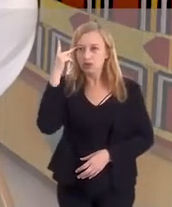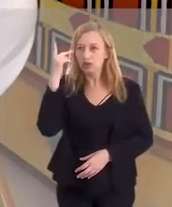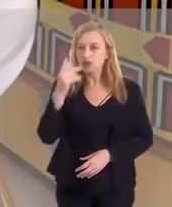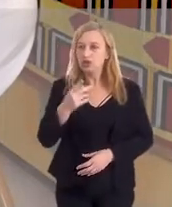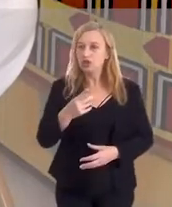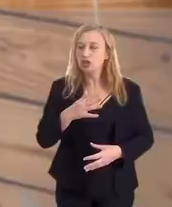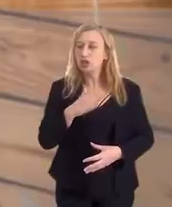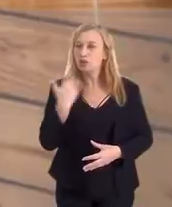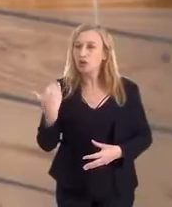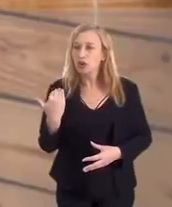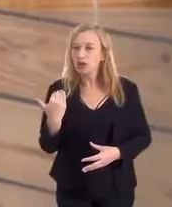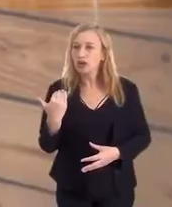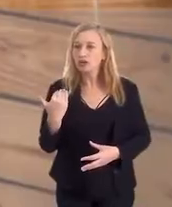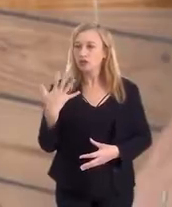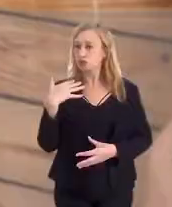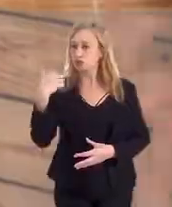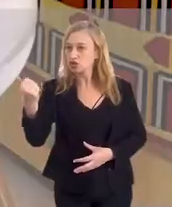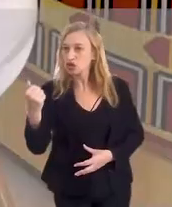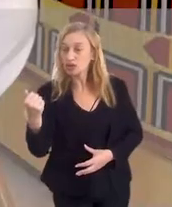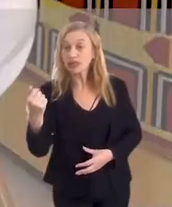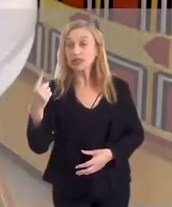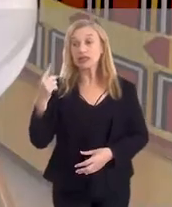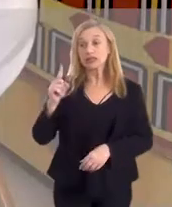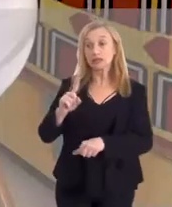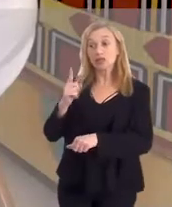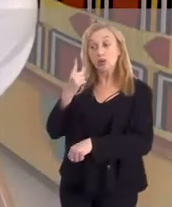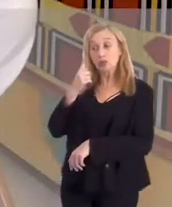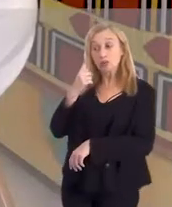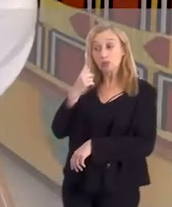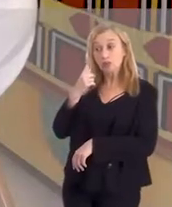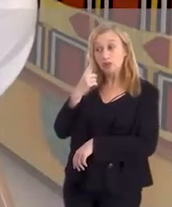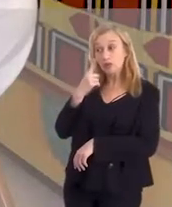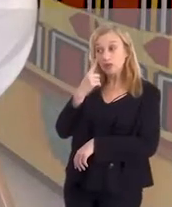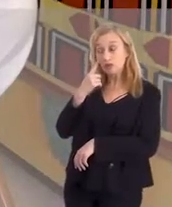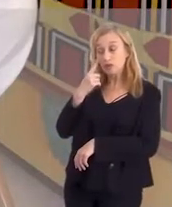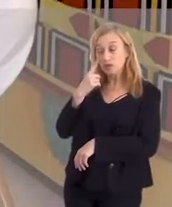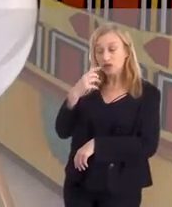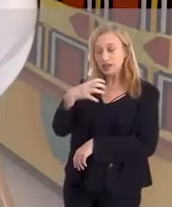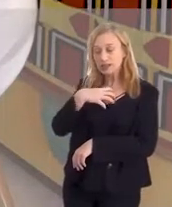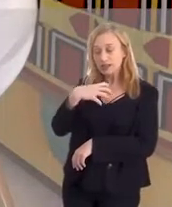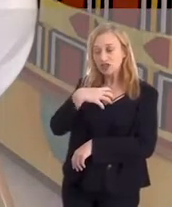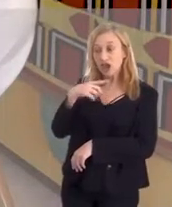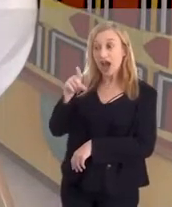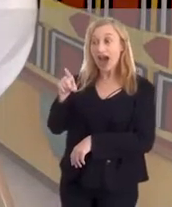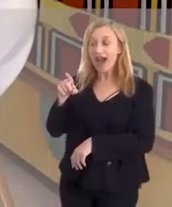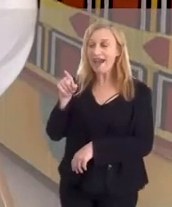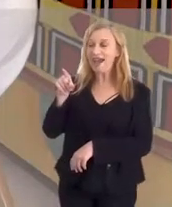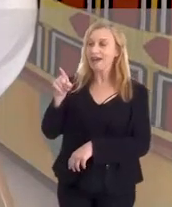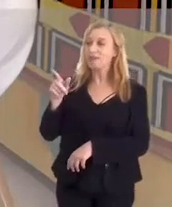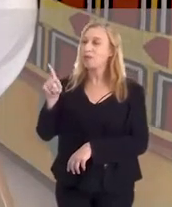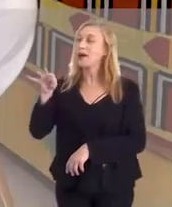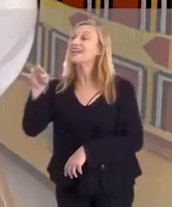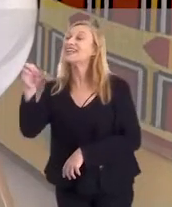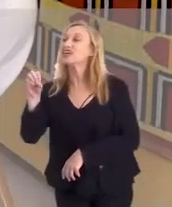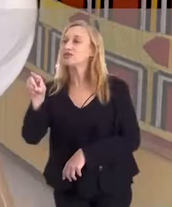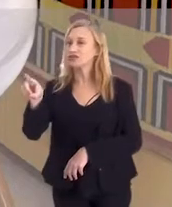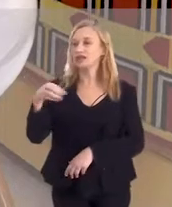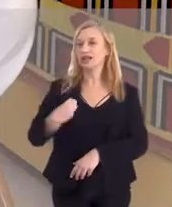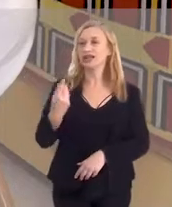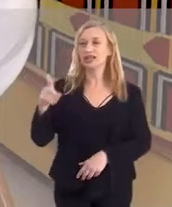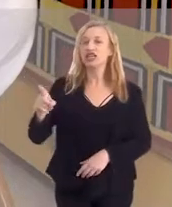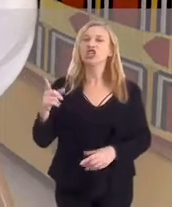chamam. Então vai ser nessa hora que a gente vê o reconhecimento que é ele que está ali. Quer dizer, de novo